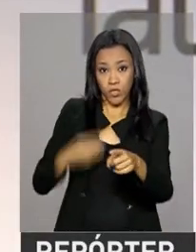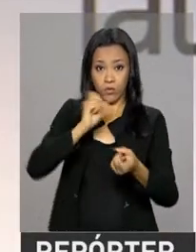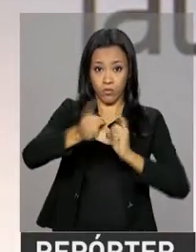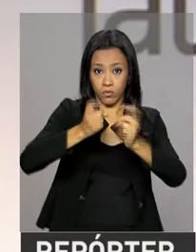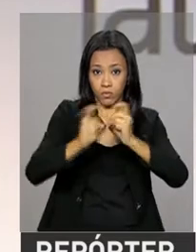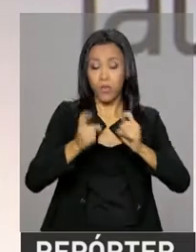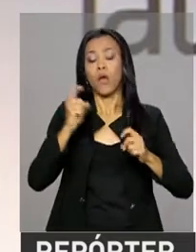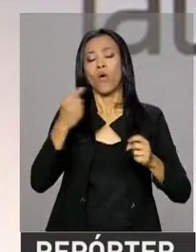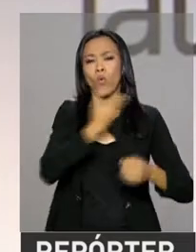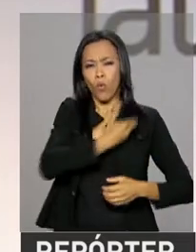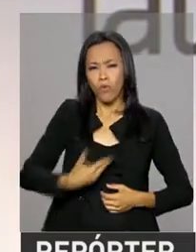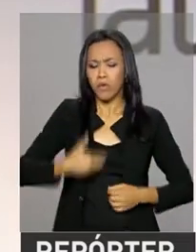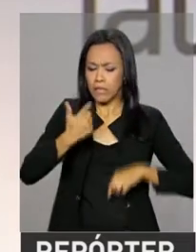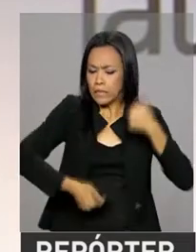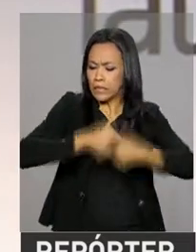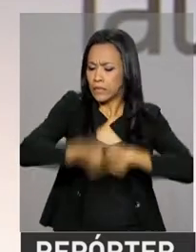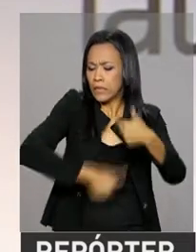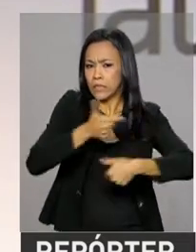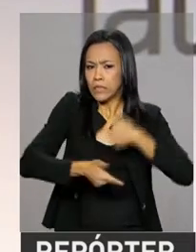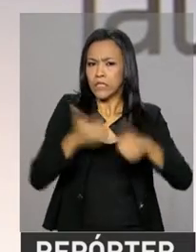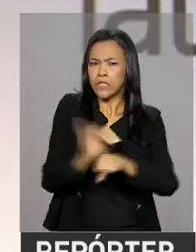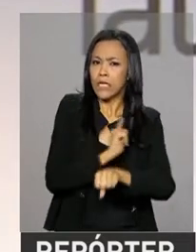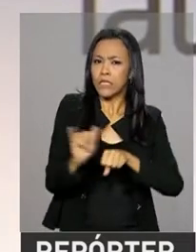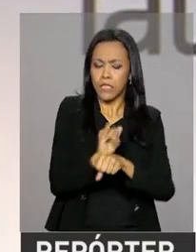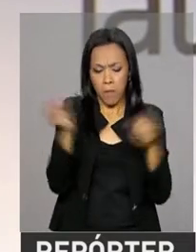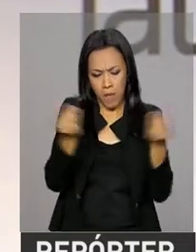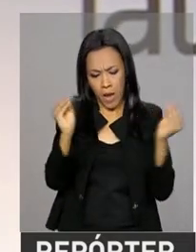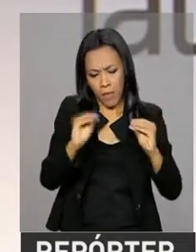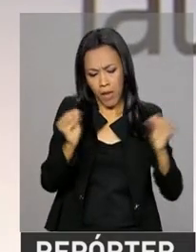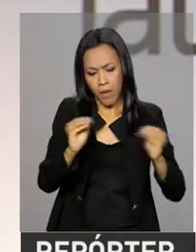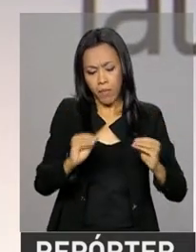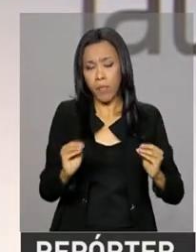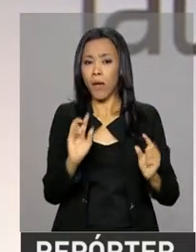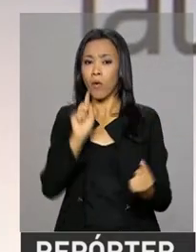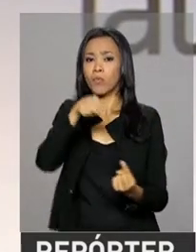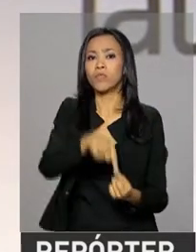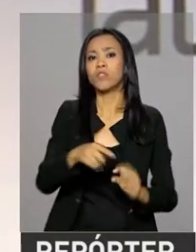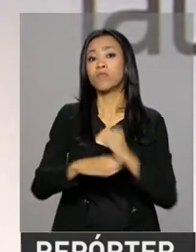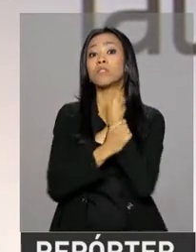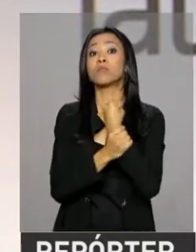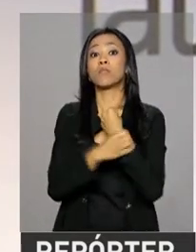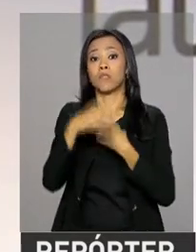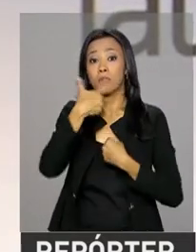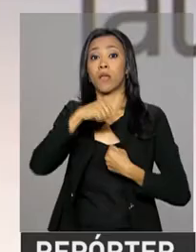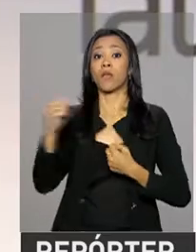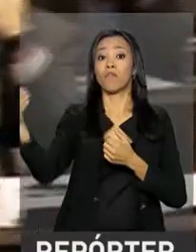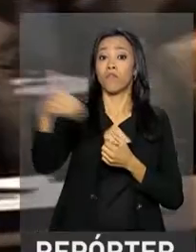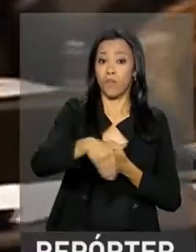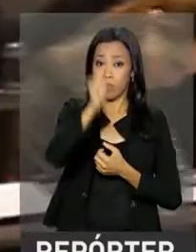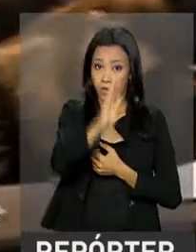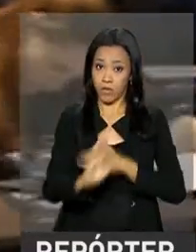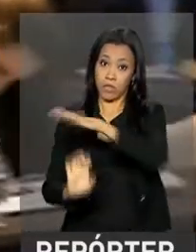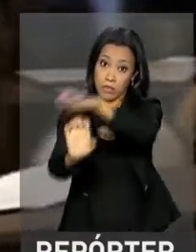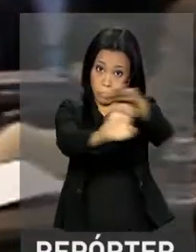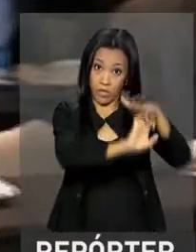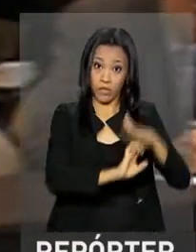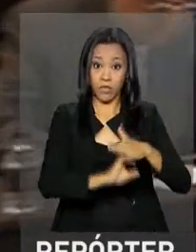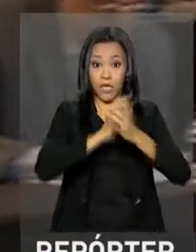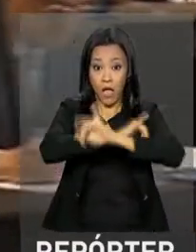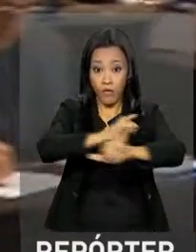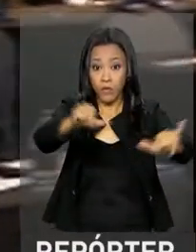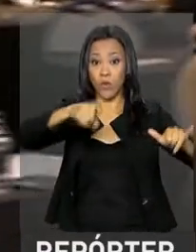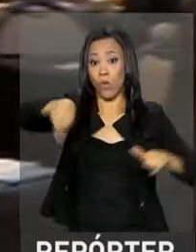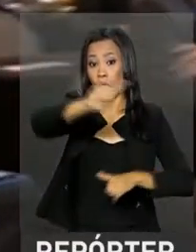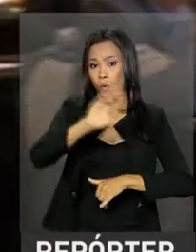implementado medidas para buscar esses investimentos e ainda garantir segurança aos investidores diogo oliveira afirmou os empresários